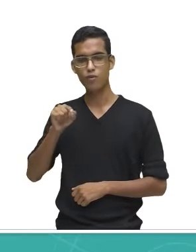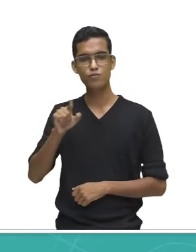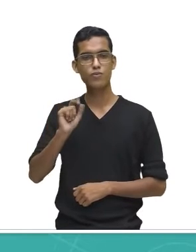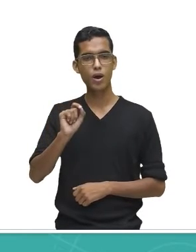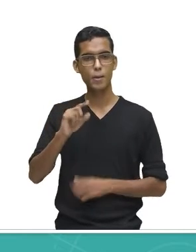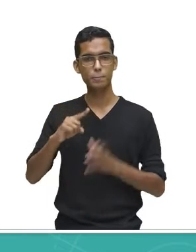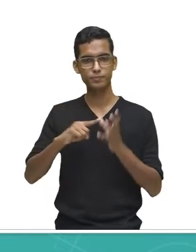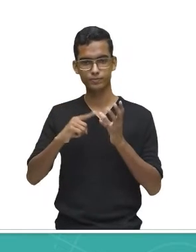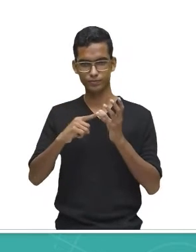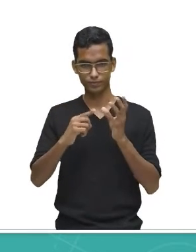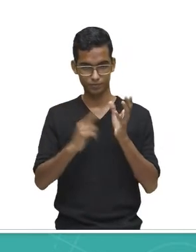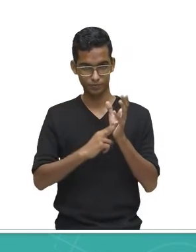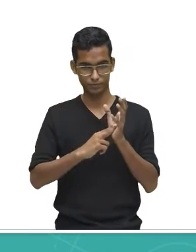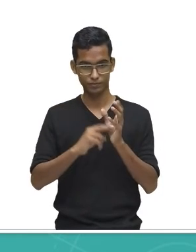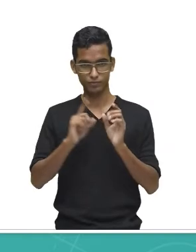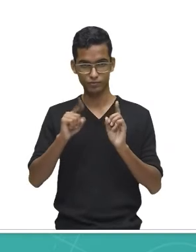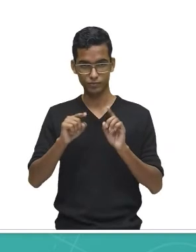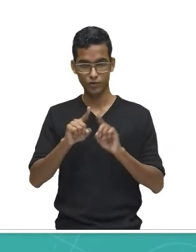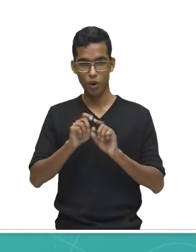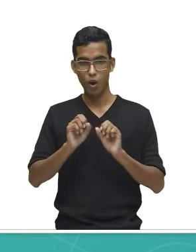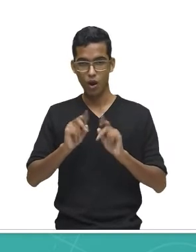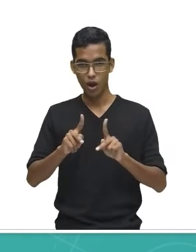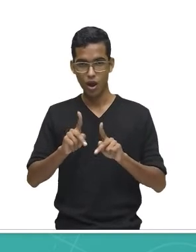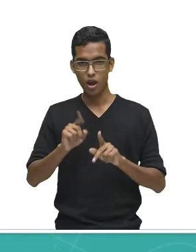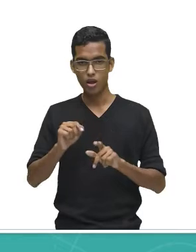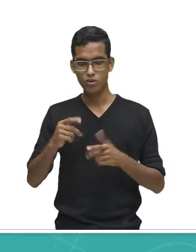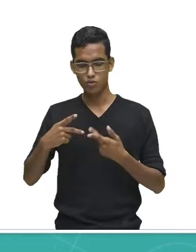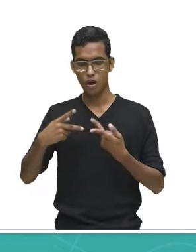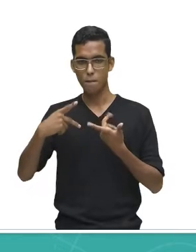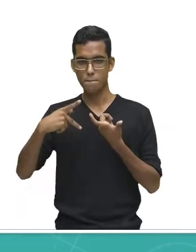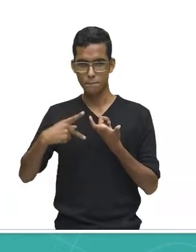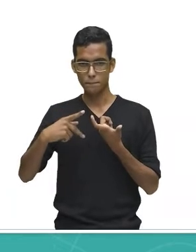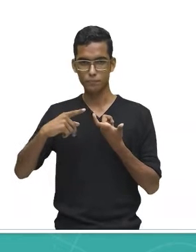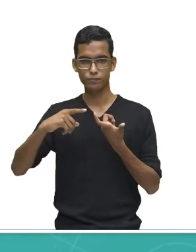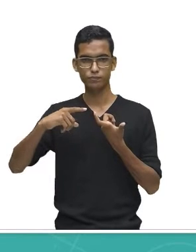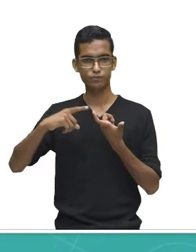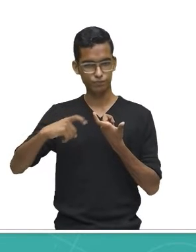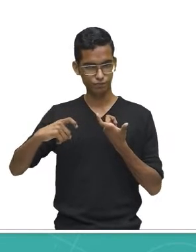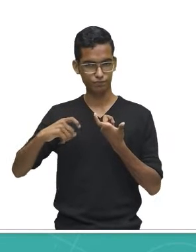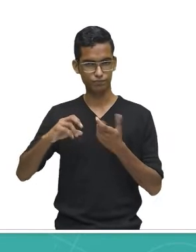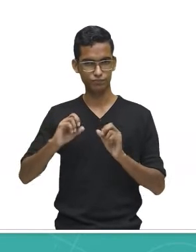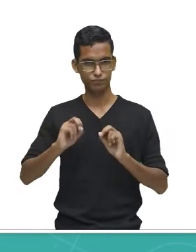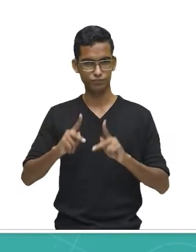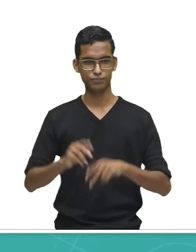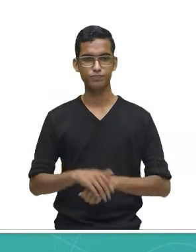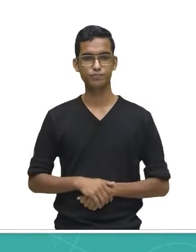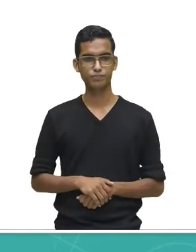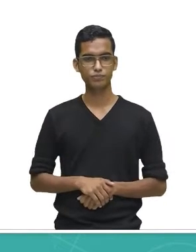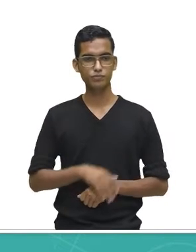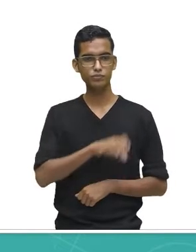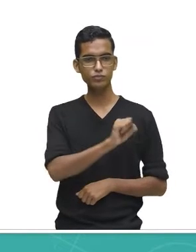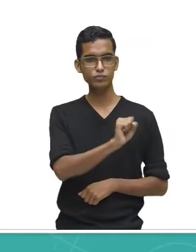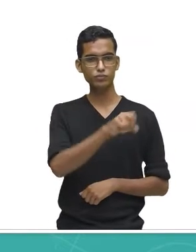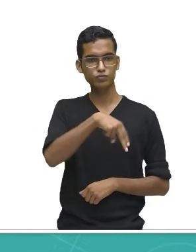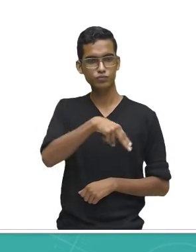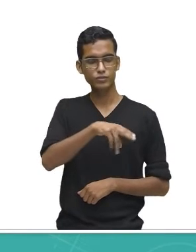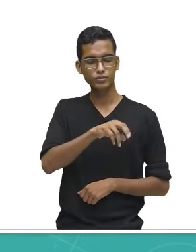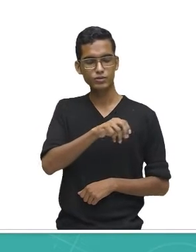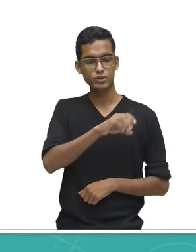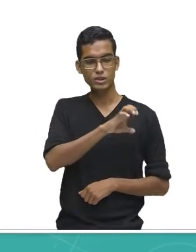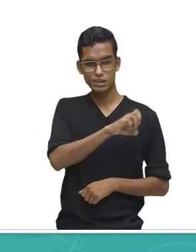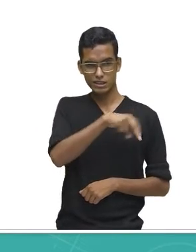aí. E sem tirar, nós também vimos que é oxítona. Então,